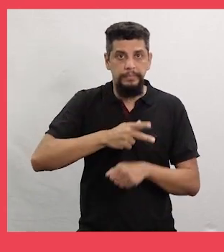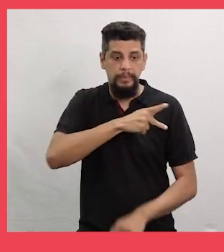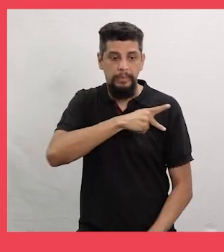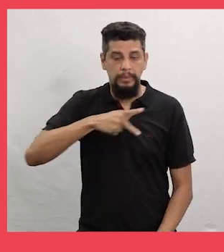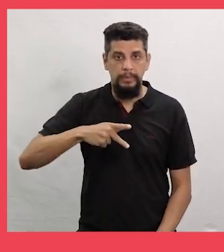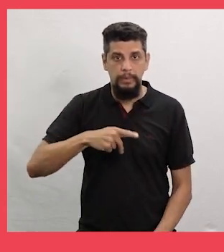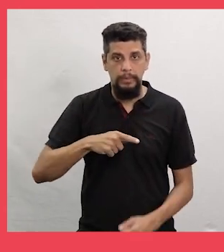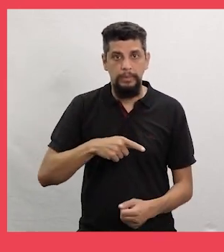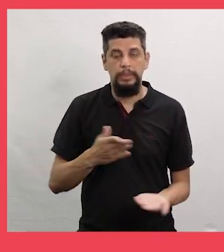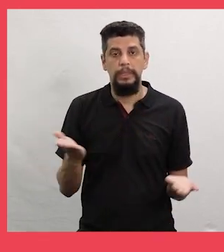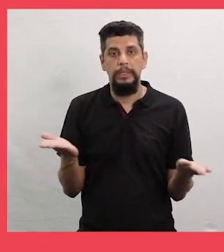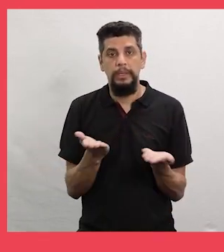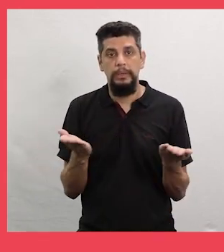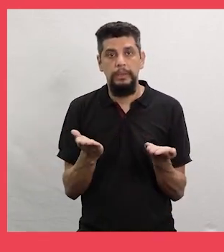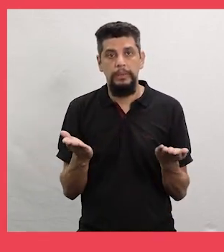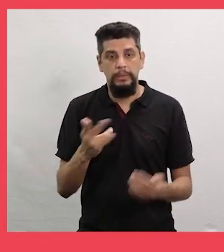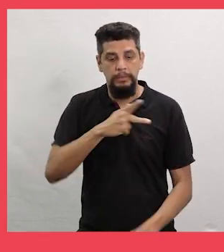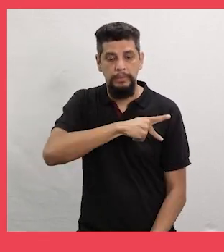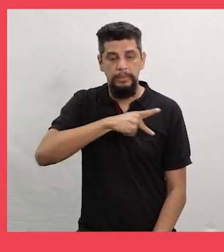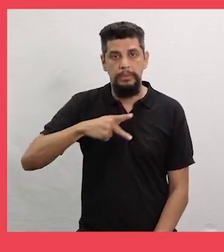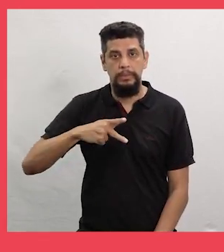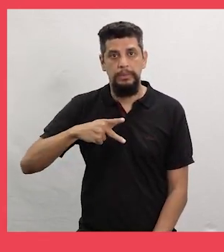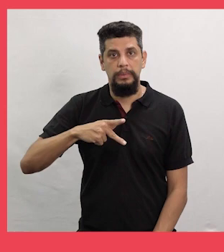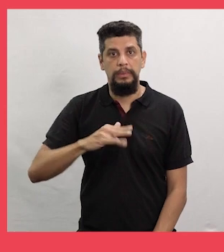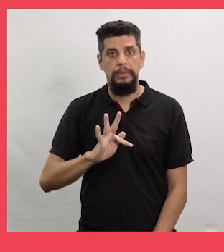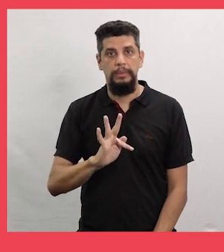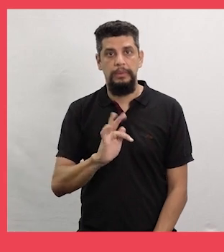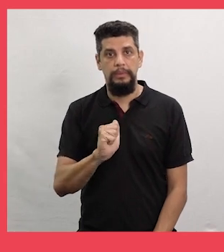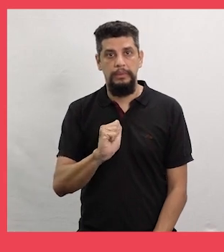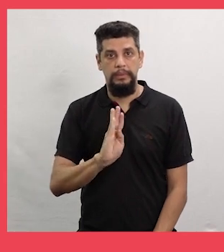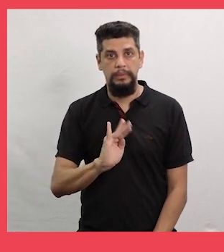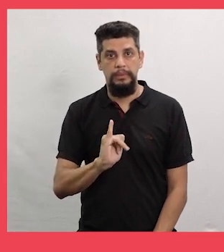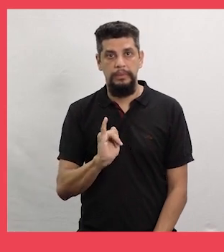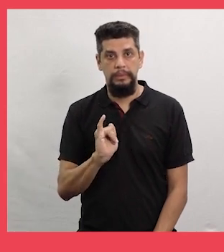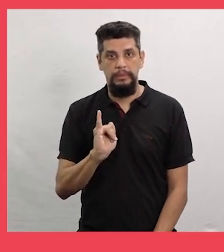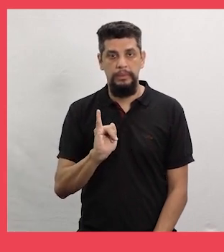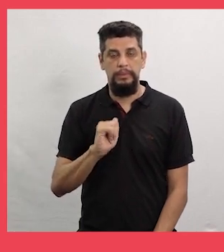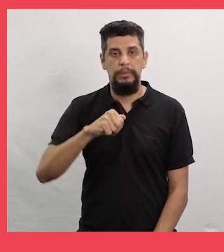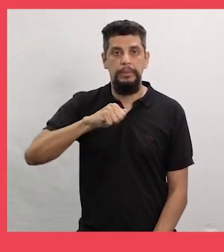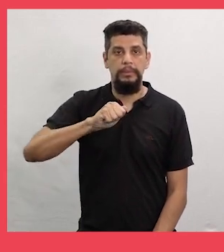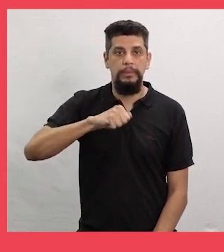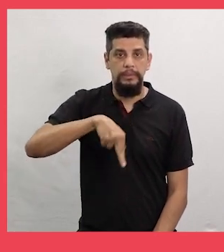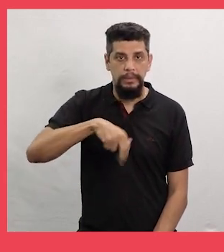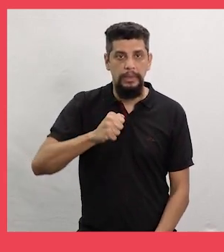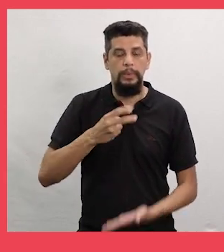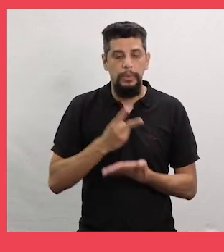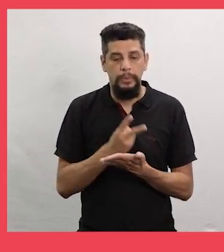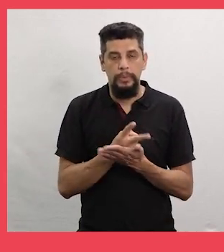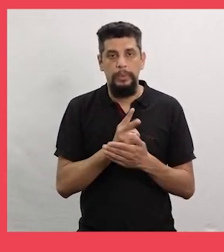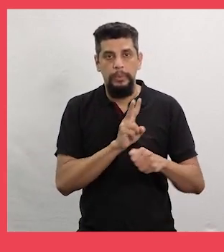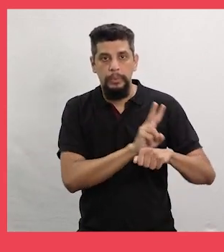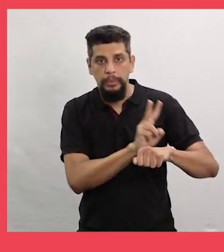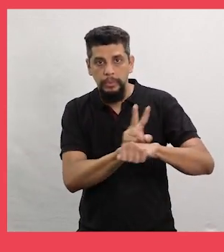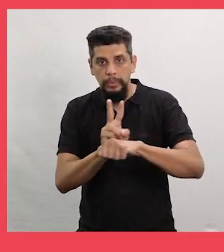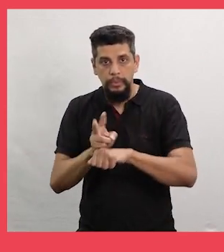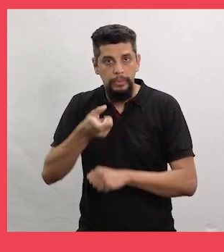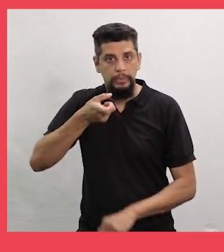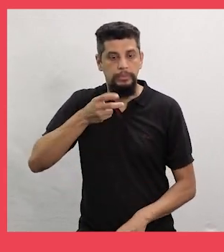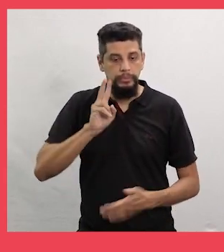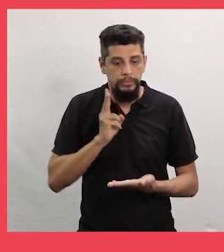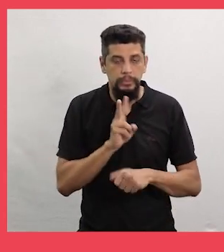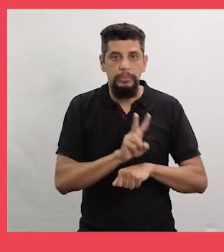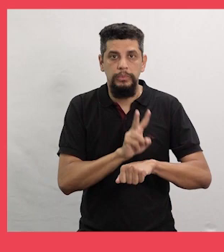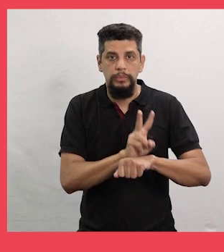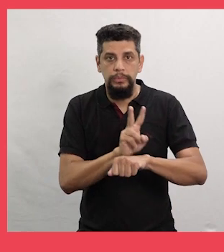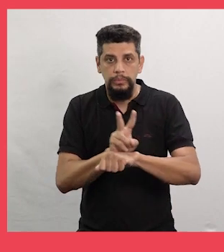Jaqueline e agora com a professora Fabiana continuem se cuidando continuem assistindo as aulas